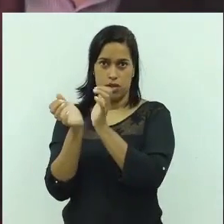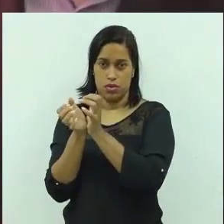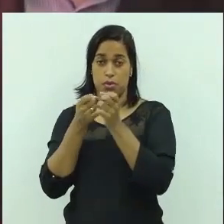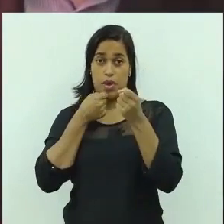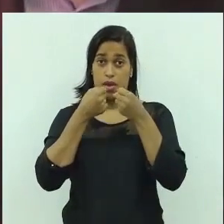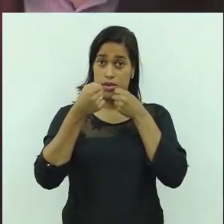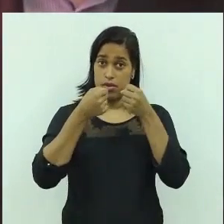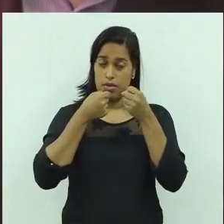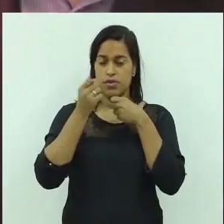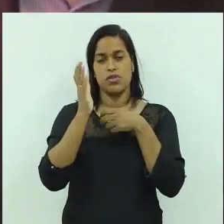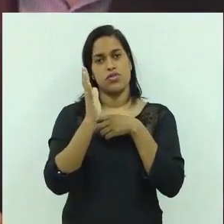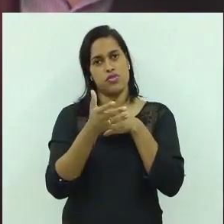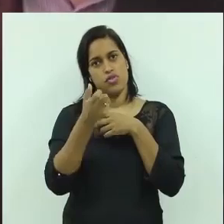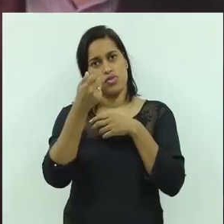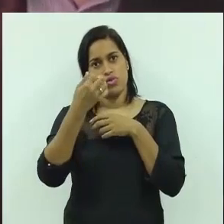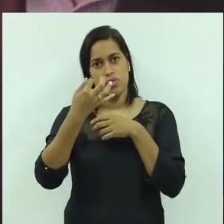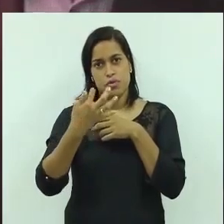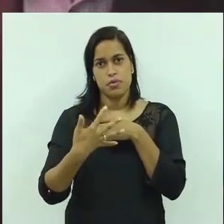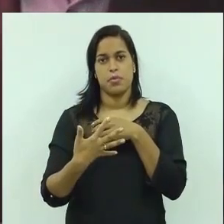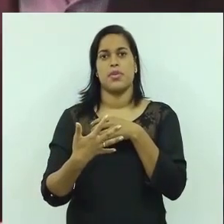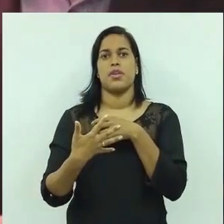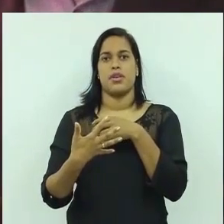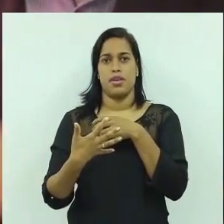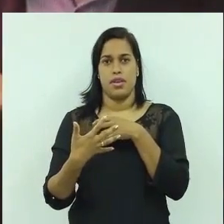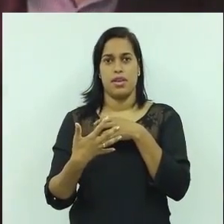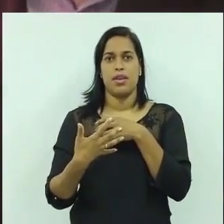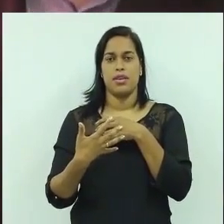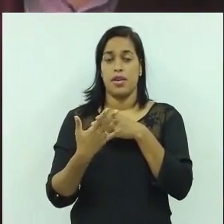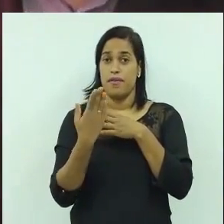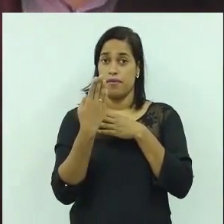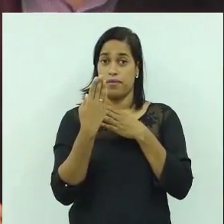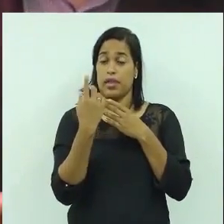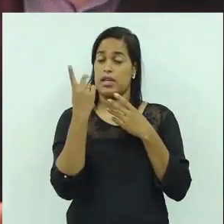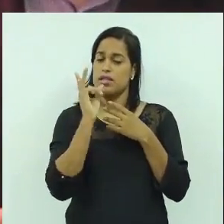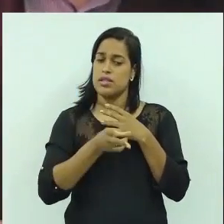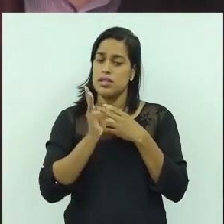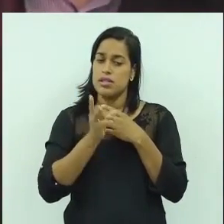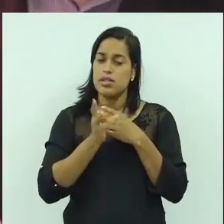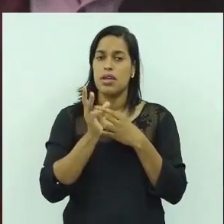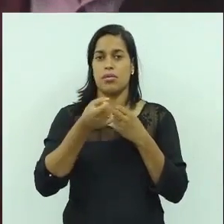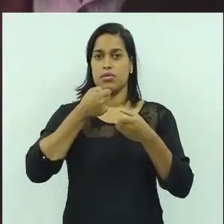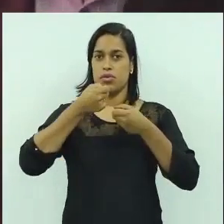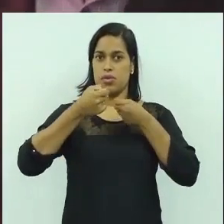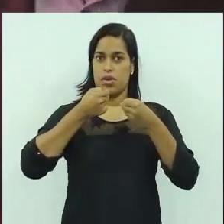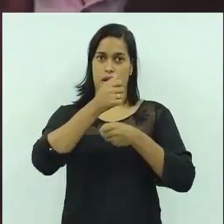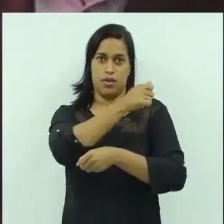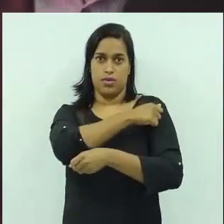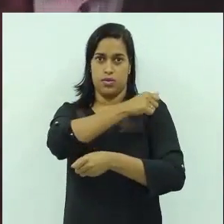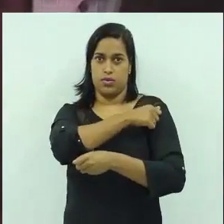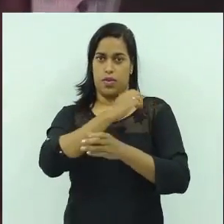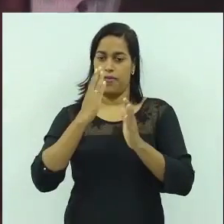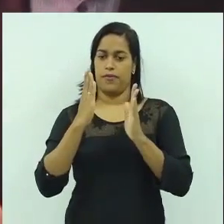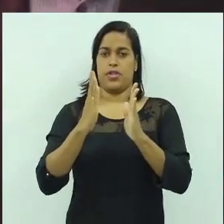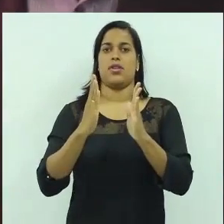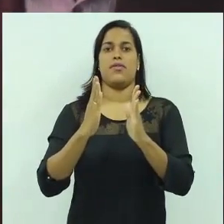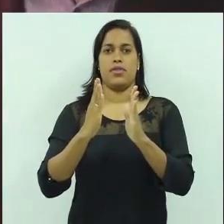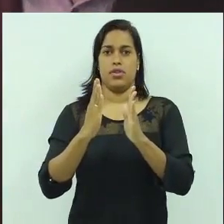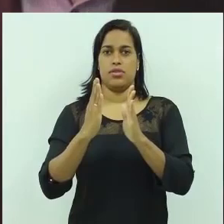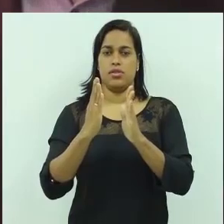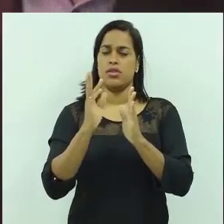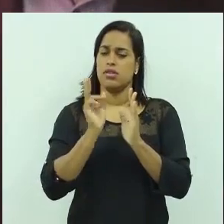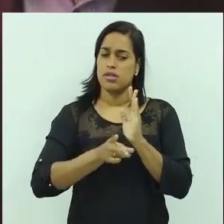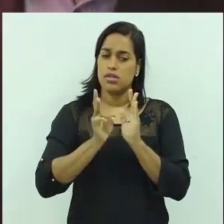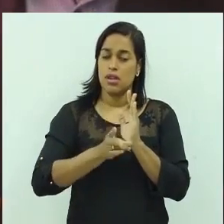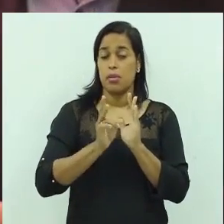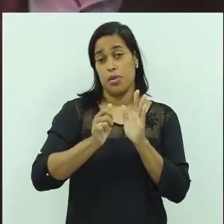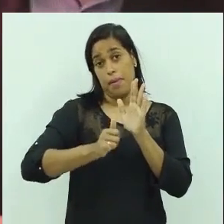entrevista, como eu falei anteriormente, é o momento em que o candidato vai estar frente a frente com o selecionador. Primeiro passo, eu parto